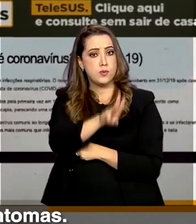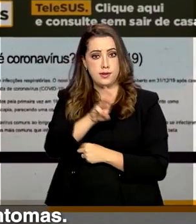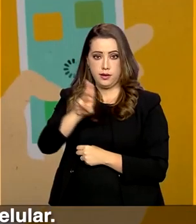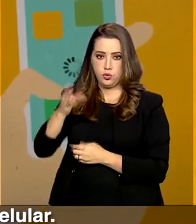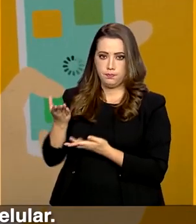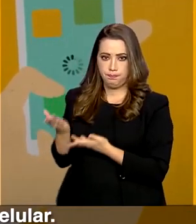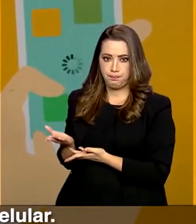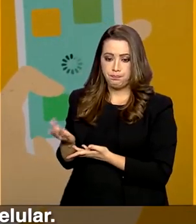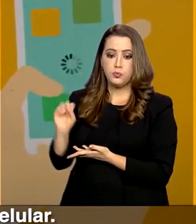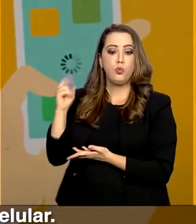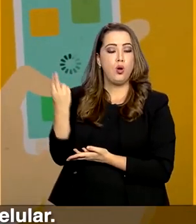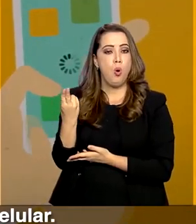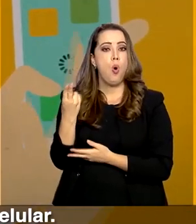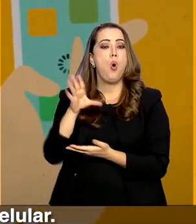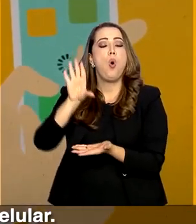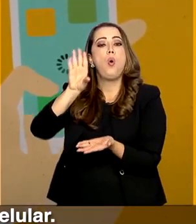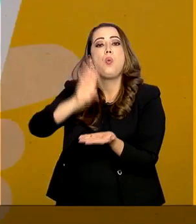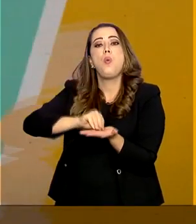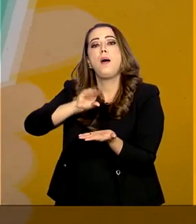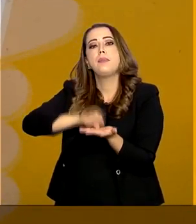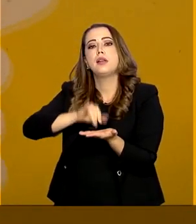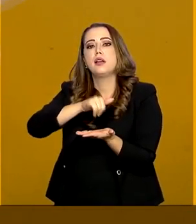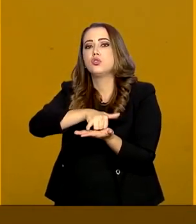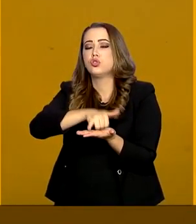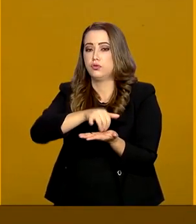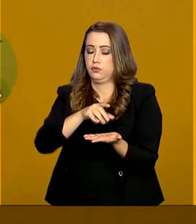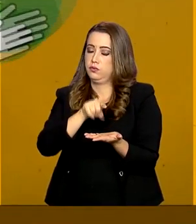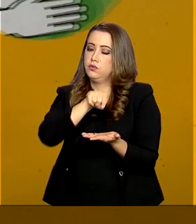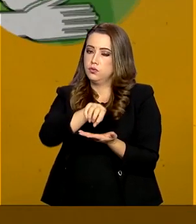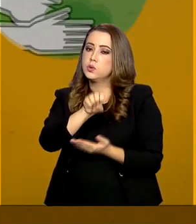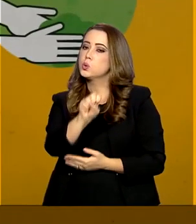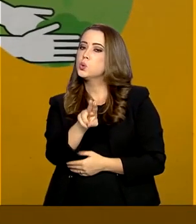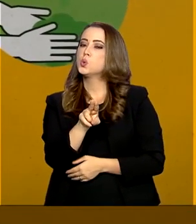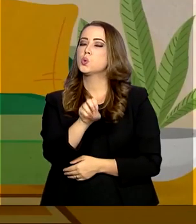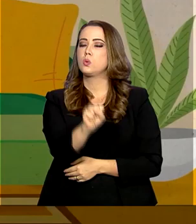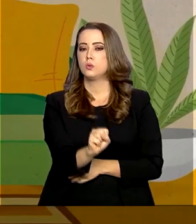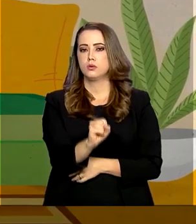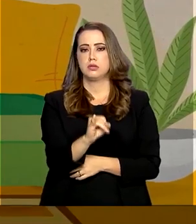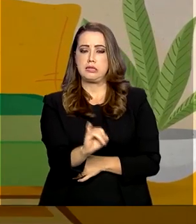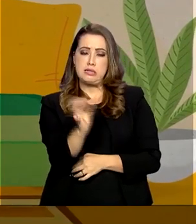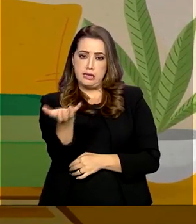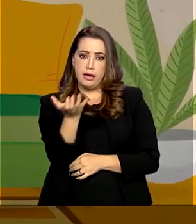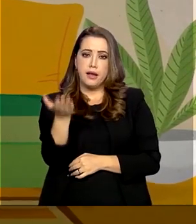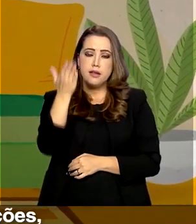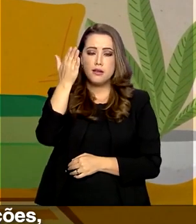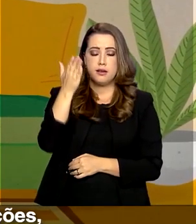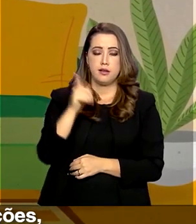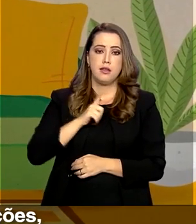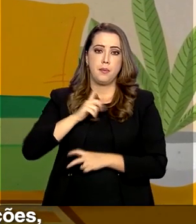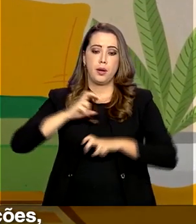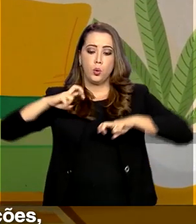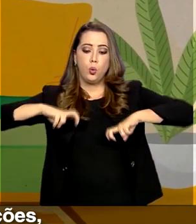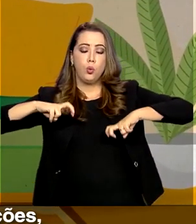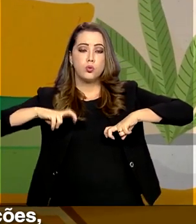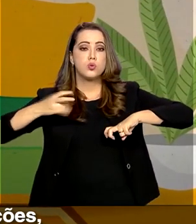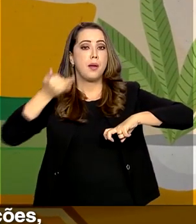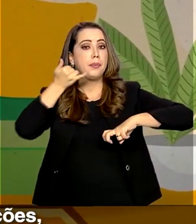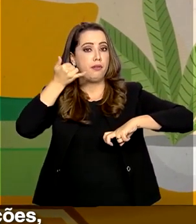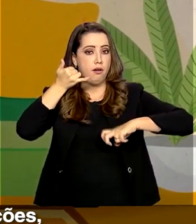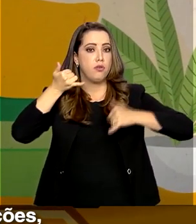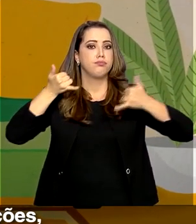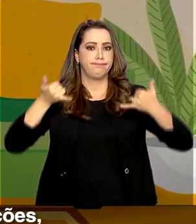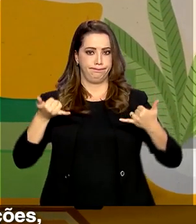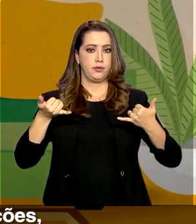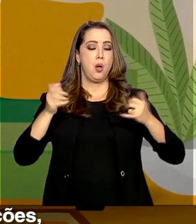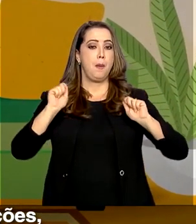da Saúde ou o aplicativo do Sistema Único de Saúde. E quem quiser se consultar via telefone pode